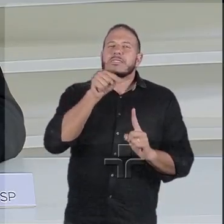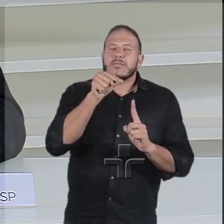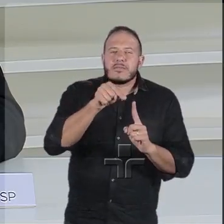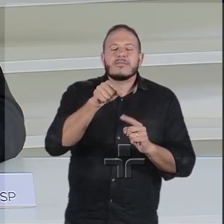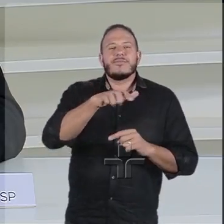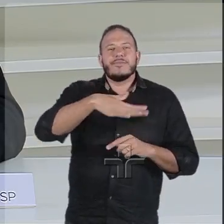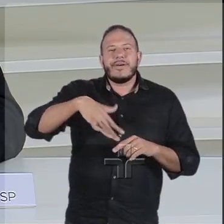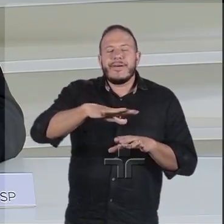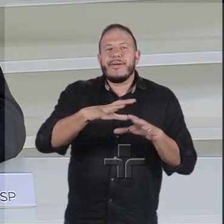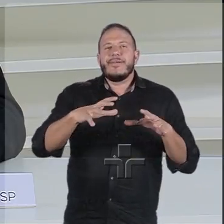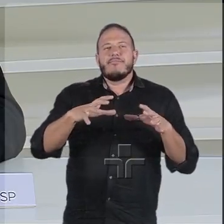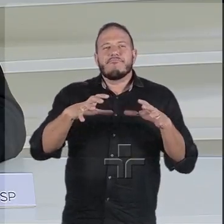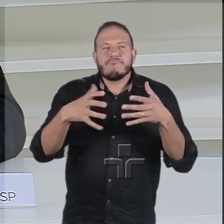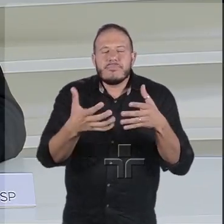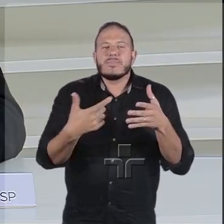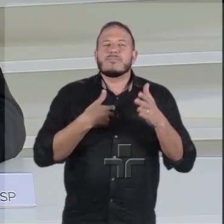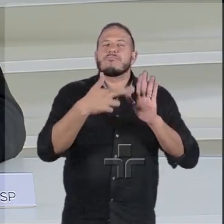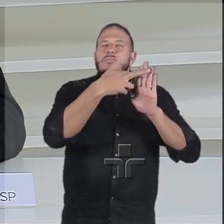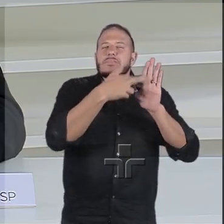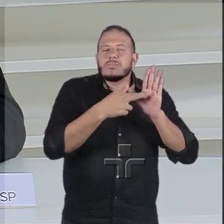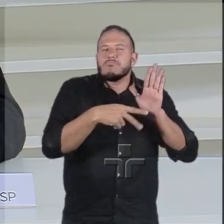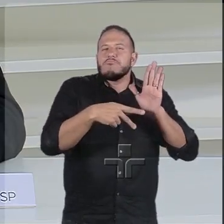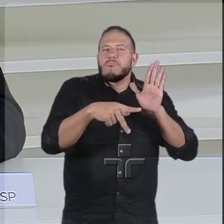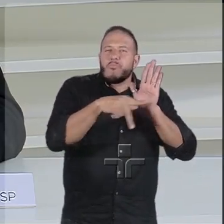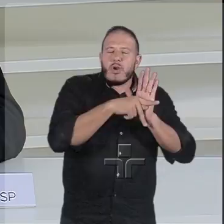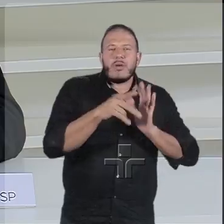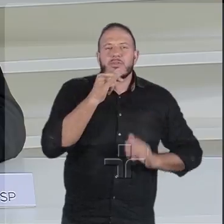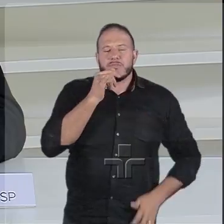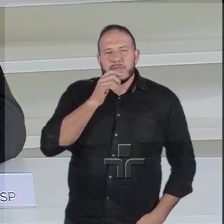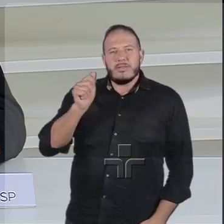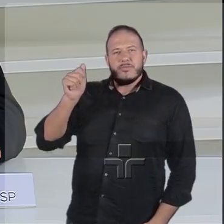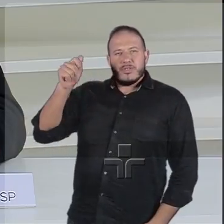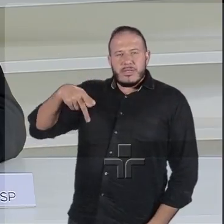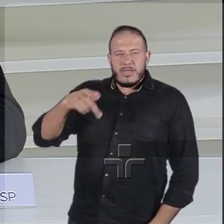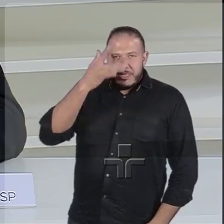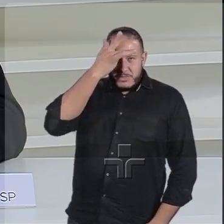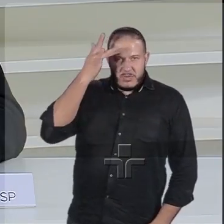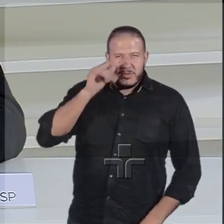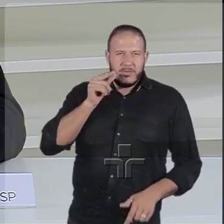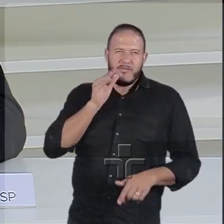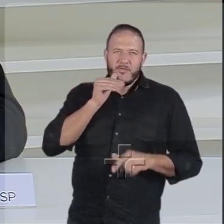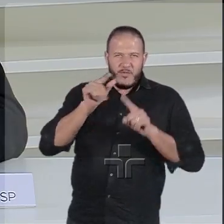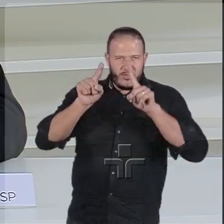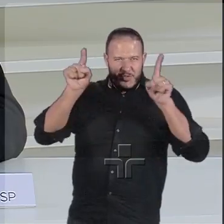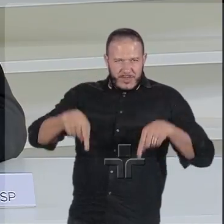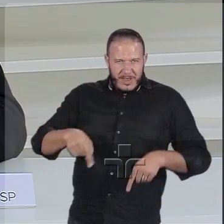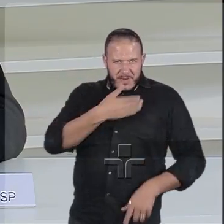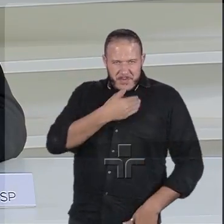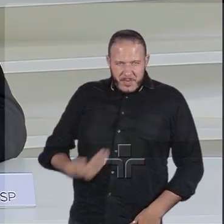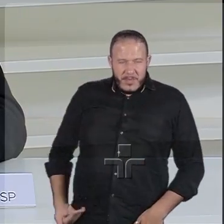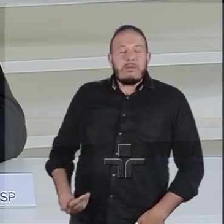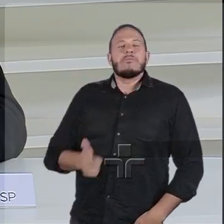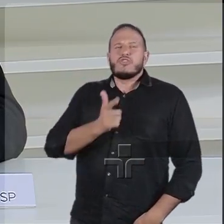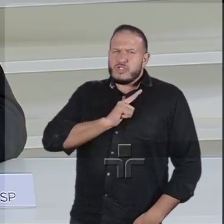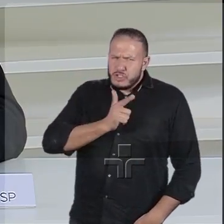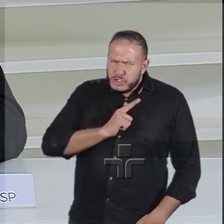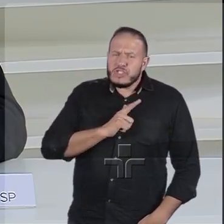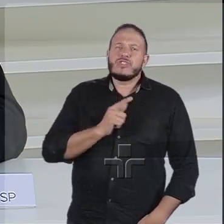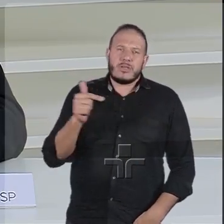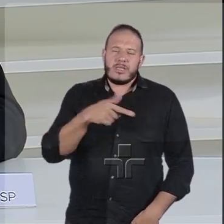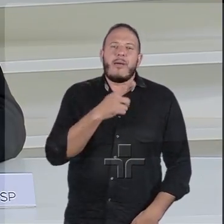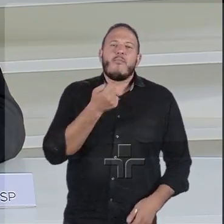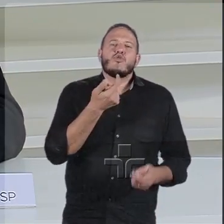sistema dos regimes próprios, ou seja, aposentadoria... Dos servidores públicos. Servidores públicos tinha, quer dizer, tinha que atacar os